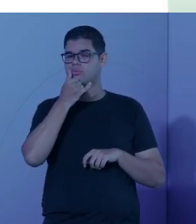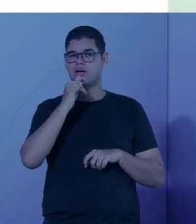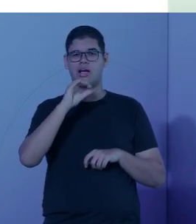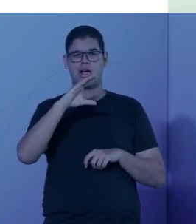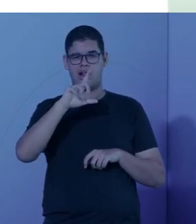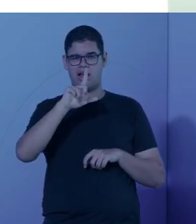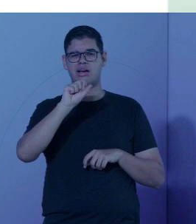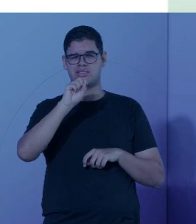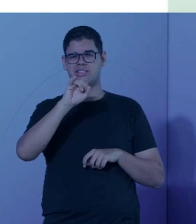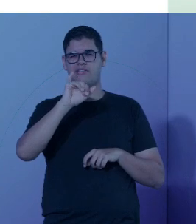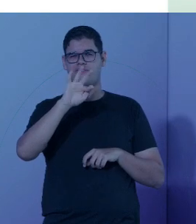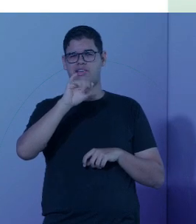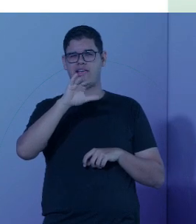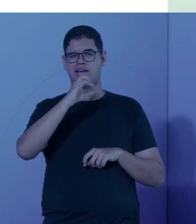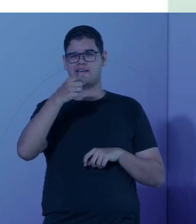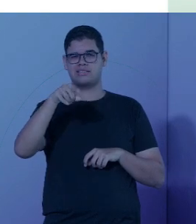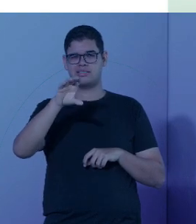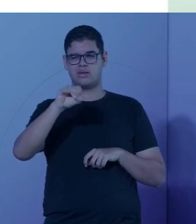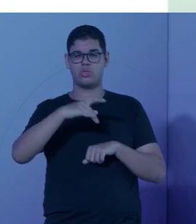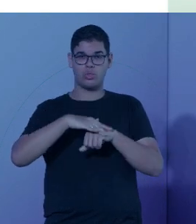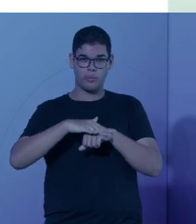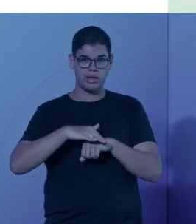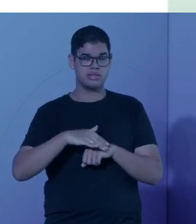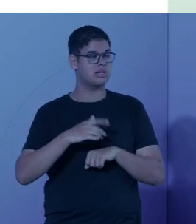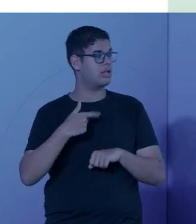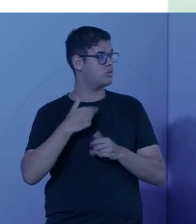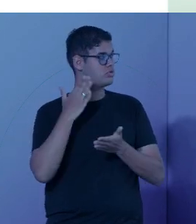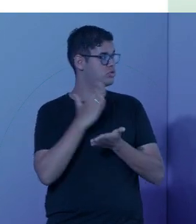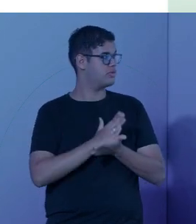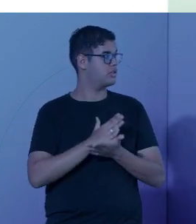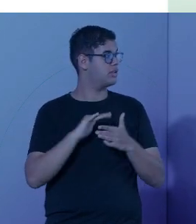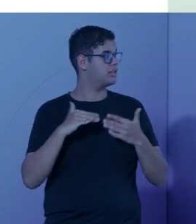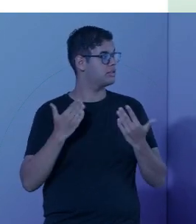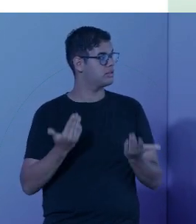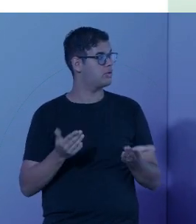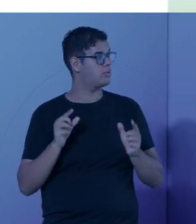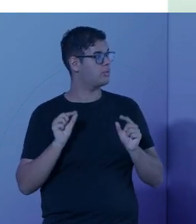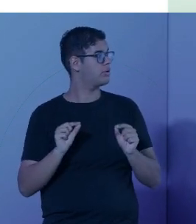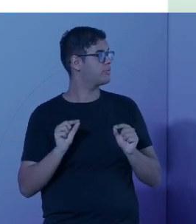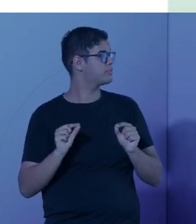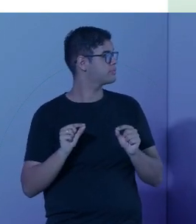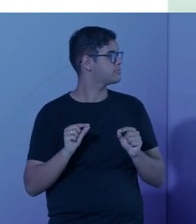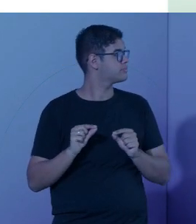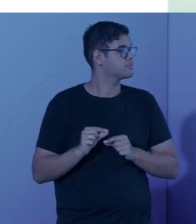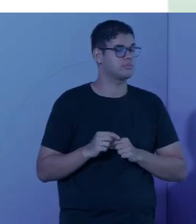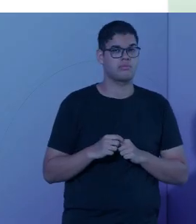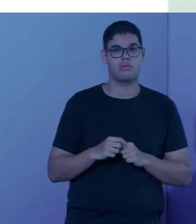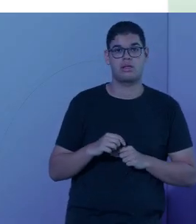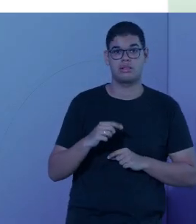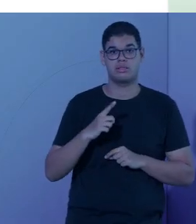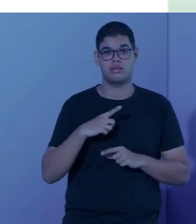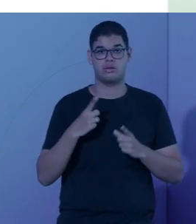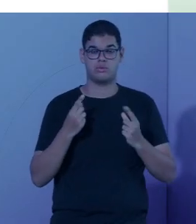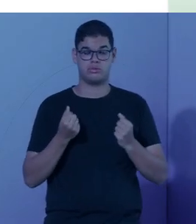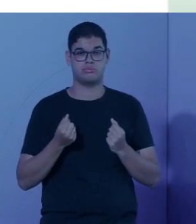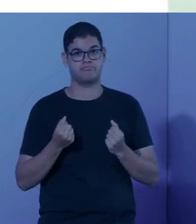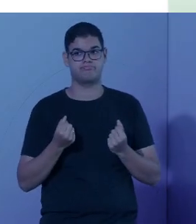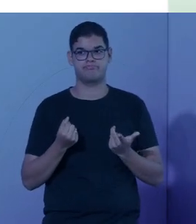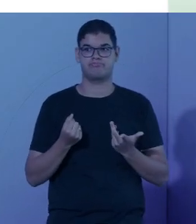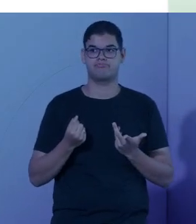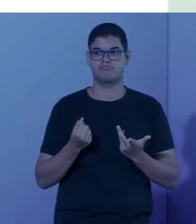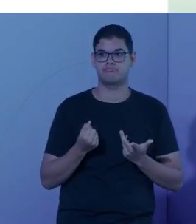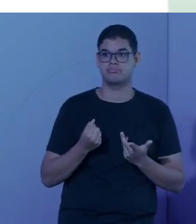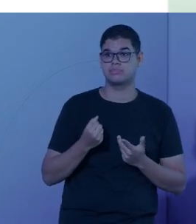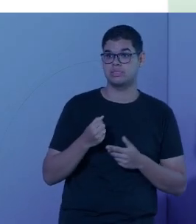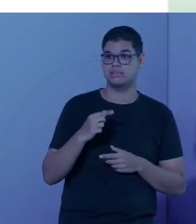Ministério. Tá? Então, eu considerei até 65 a cada 100 mil indivíduos, que é a classificação para doença rara, e toda